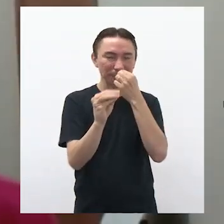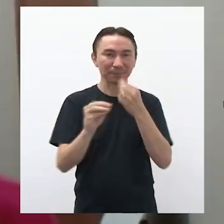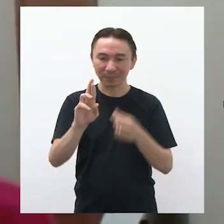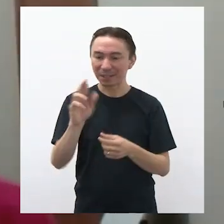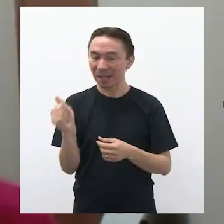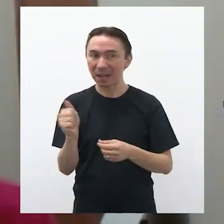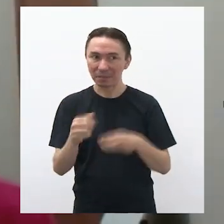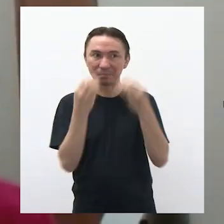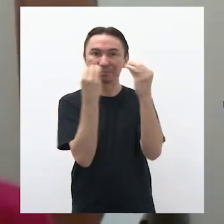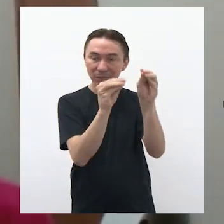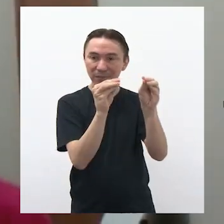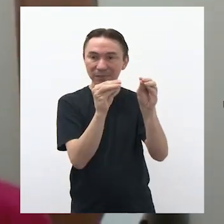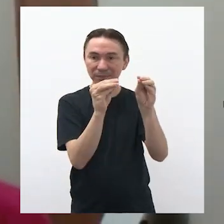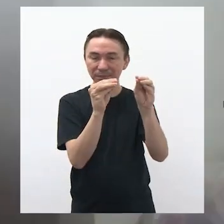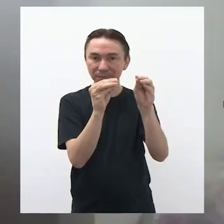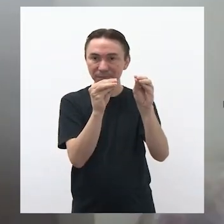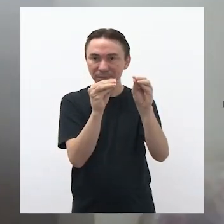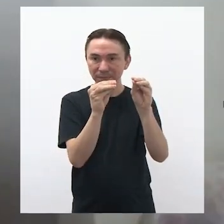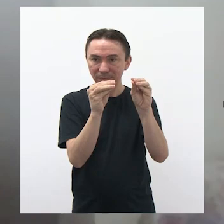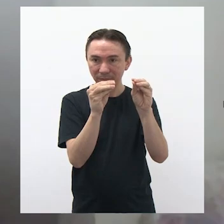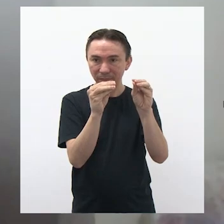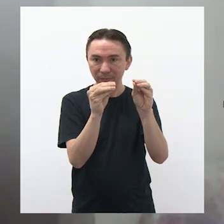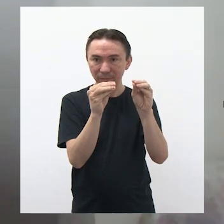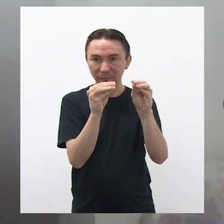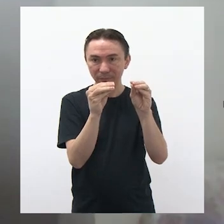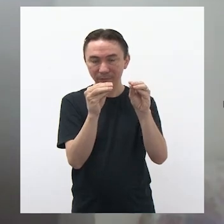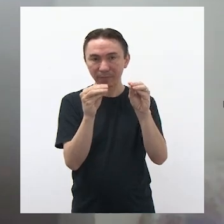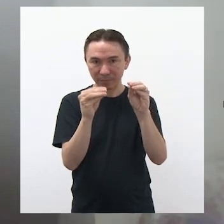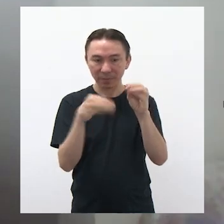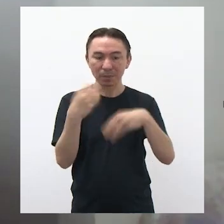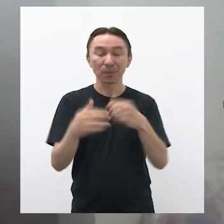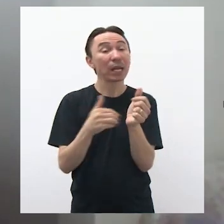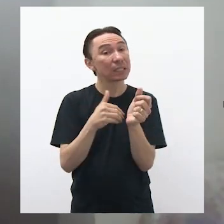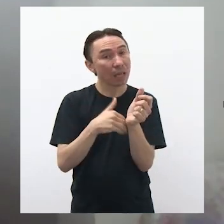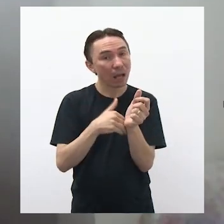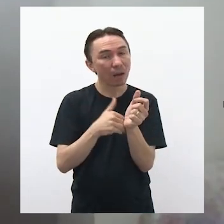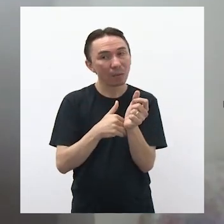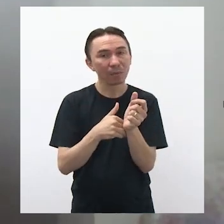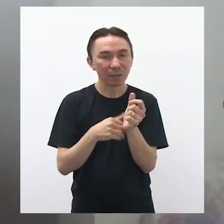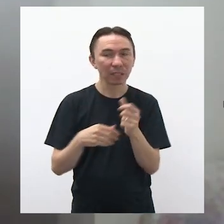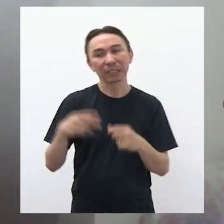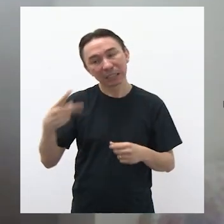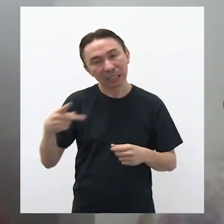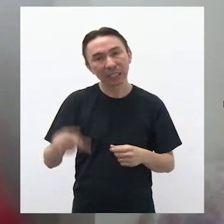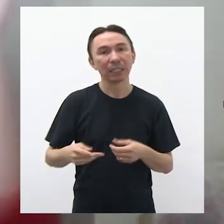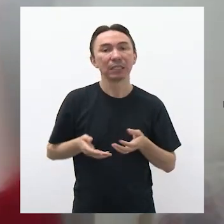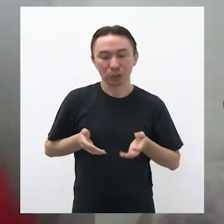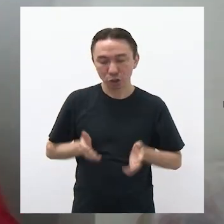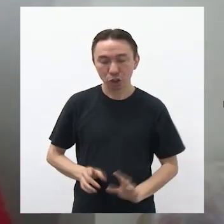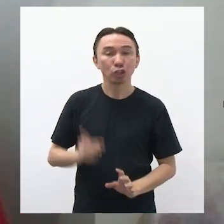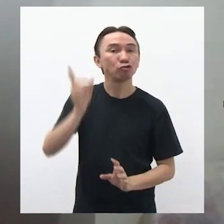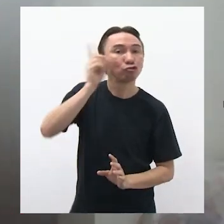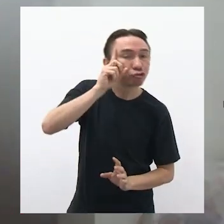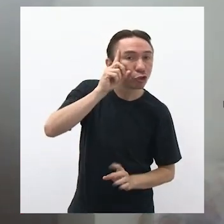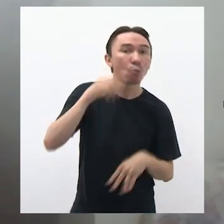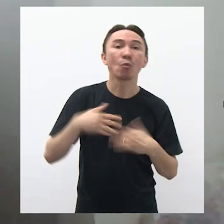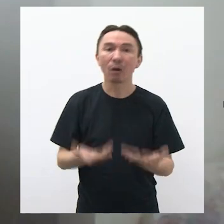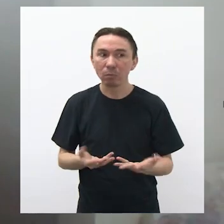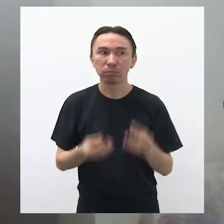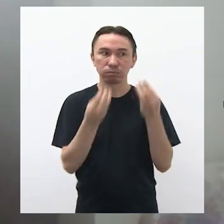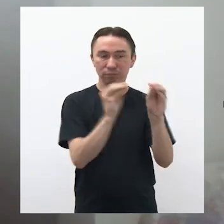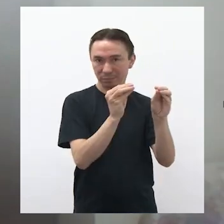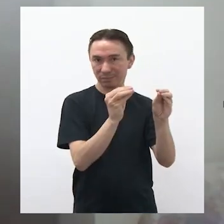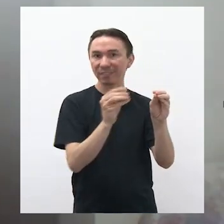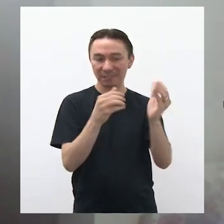RA, tá vendo, Tati? Ele coloca o RA e a senha a data de nascimento dele, e aí ele entra no aluno, a